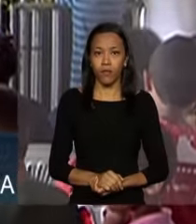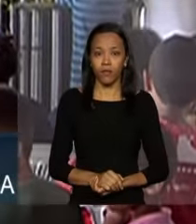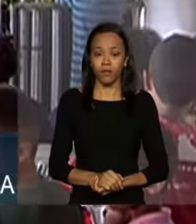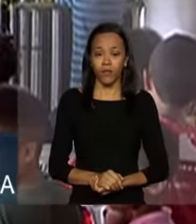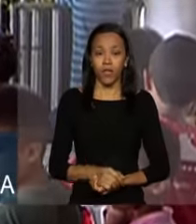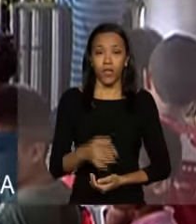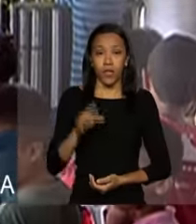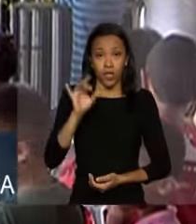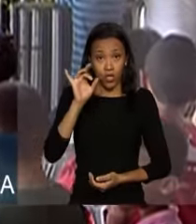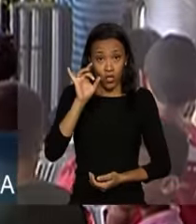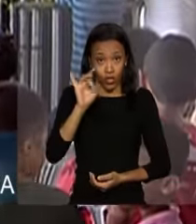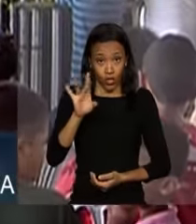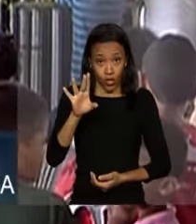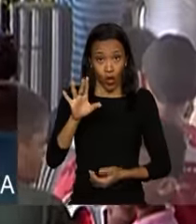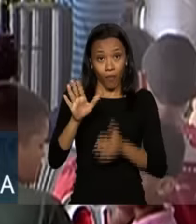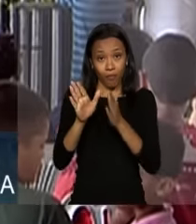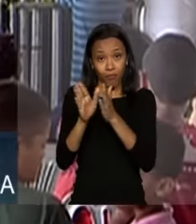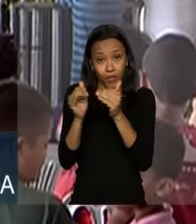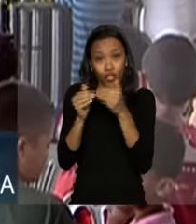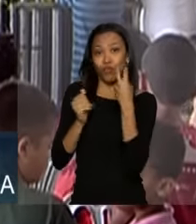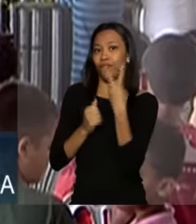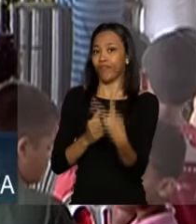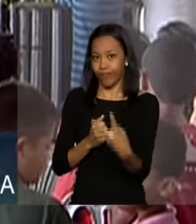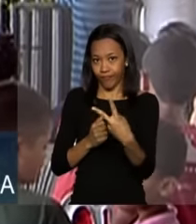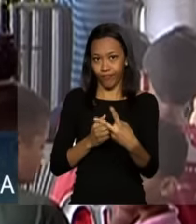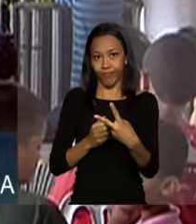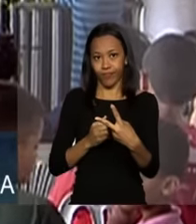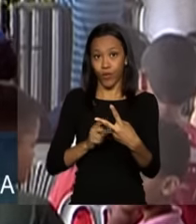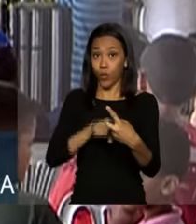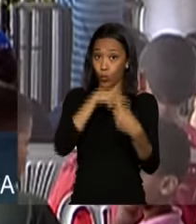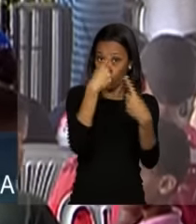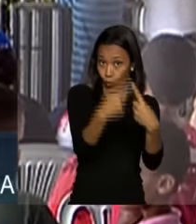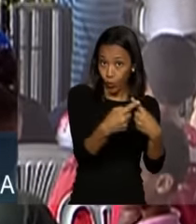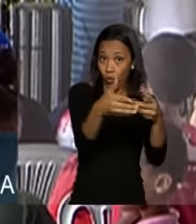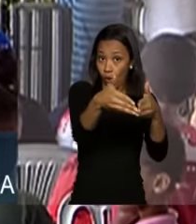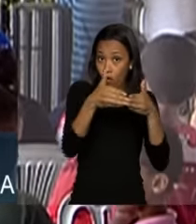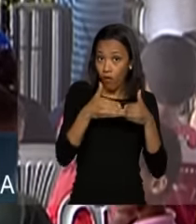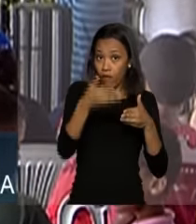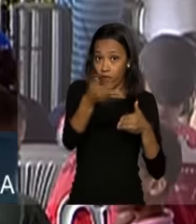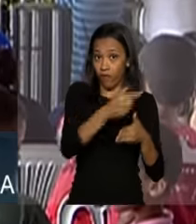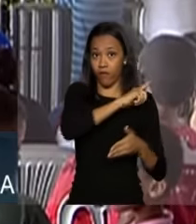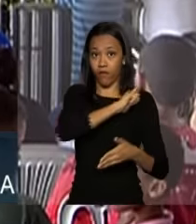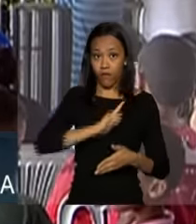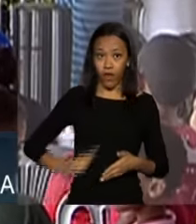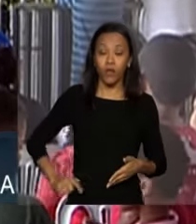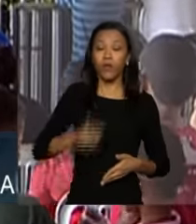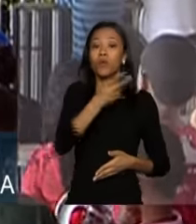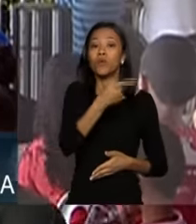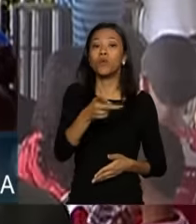Só vou lhe fazer dois pedidos, presidente. E um ao governador Rui.